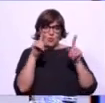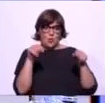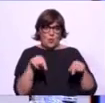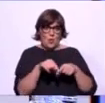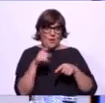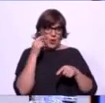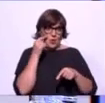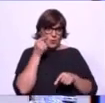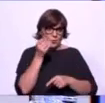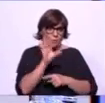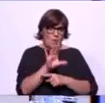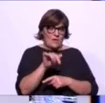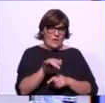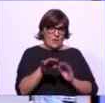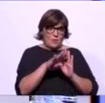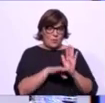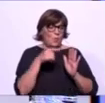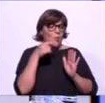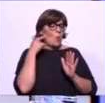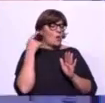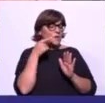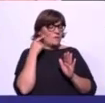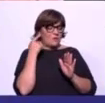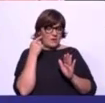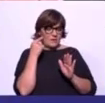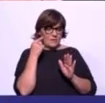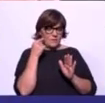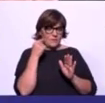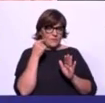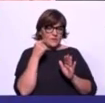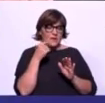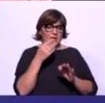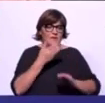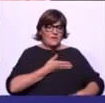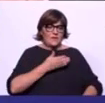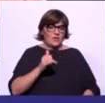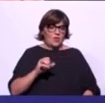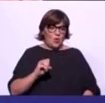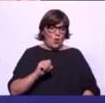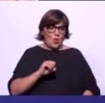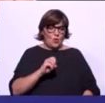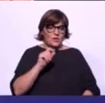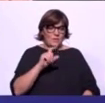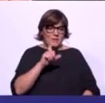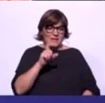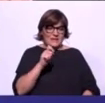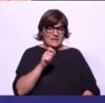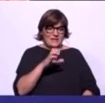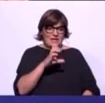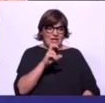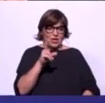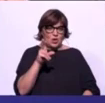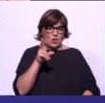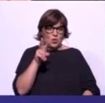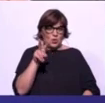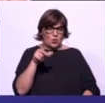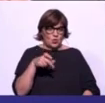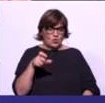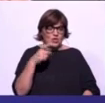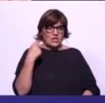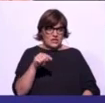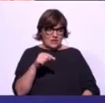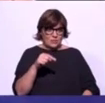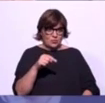foi mostrado aqui no programa de quarta-feira, quer pelo Diogo Faria, quer pelo Zé Cruz, e aqui temos, de facto, os